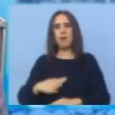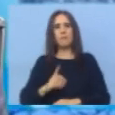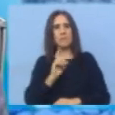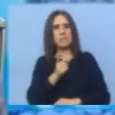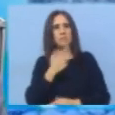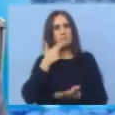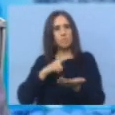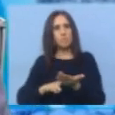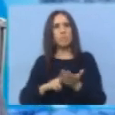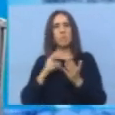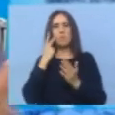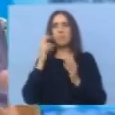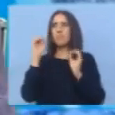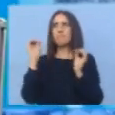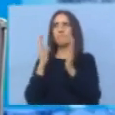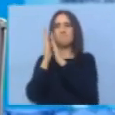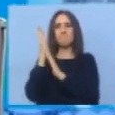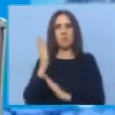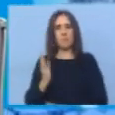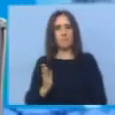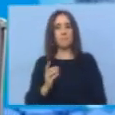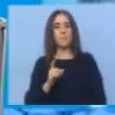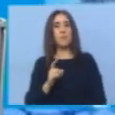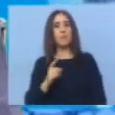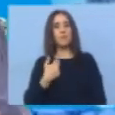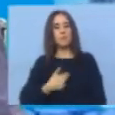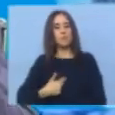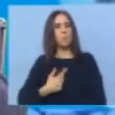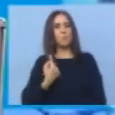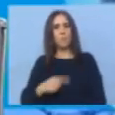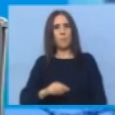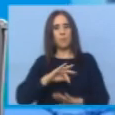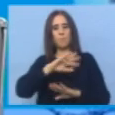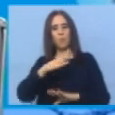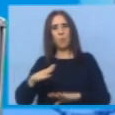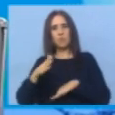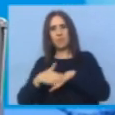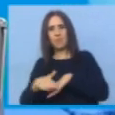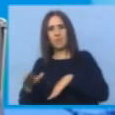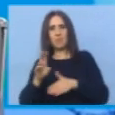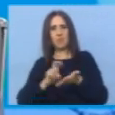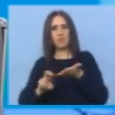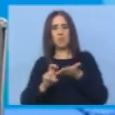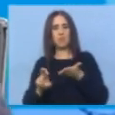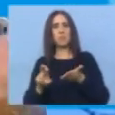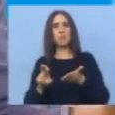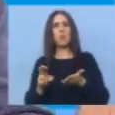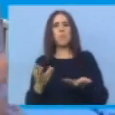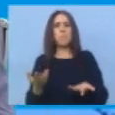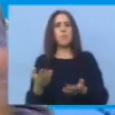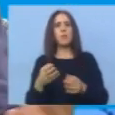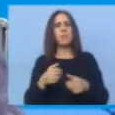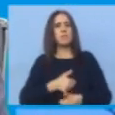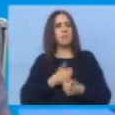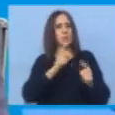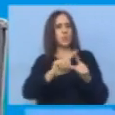a verdadeira glória de Deus. E, portanto, a missão do cristão não pode ser outra senão descer do monte, ir para o meio das diversas